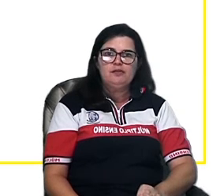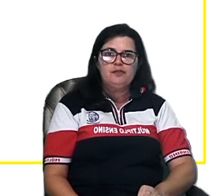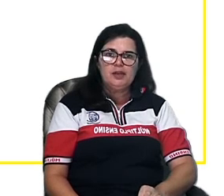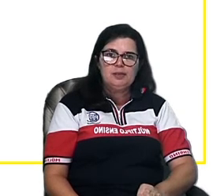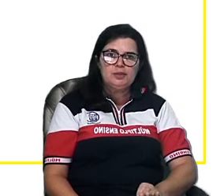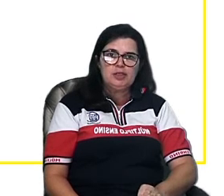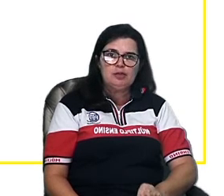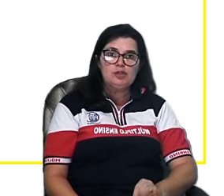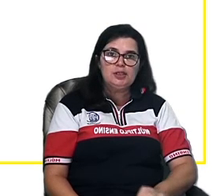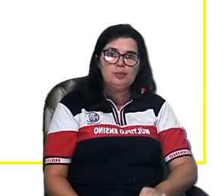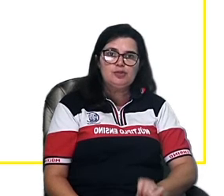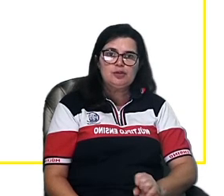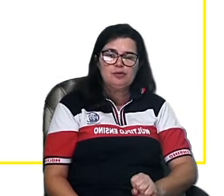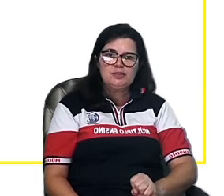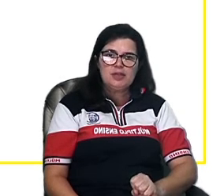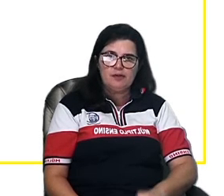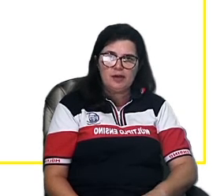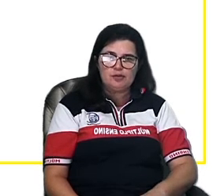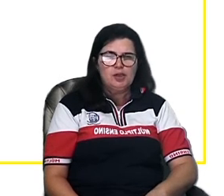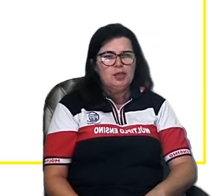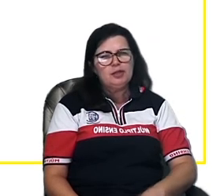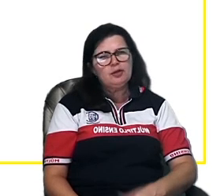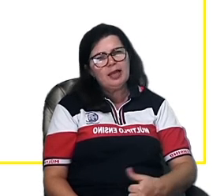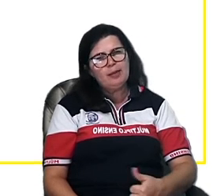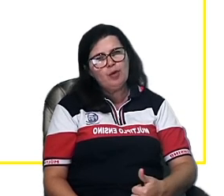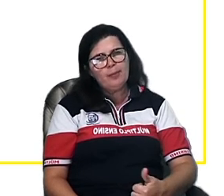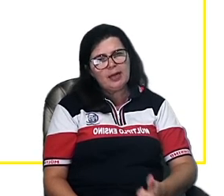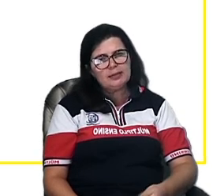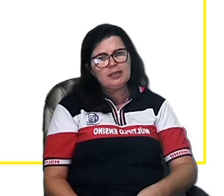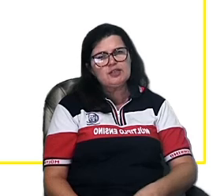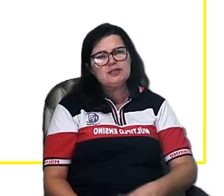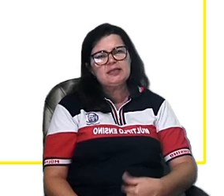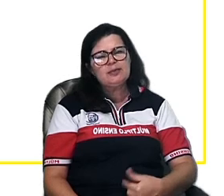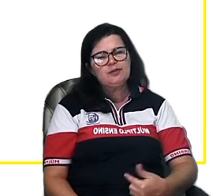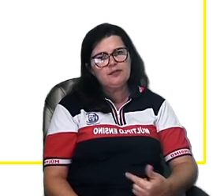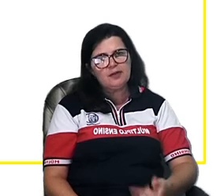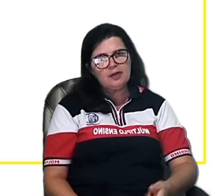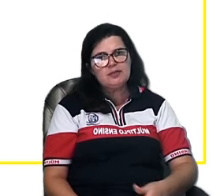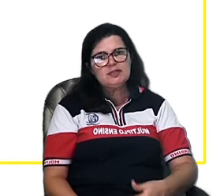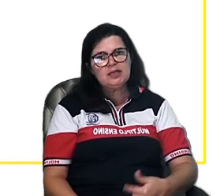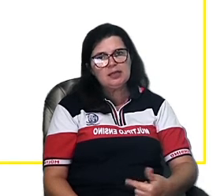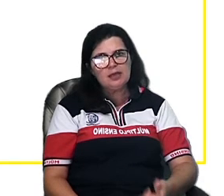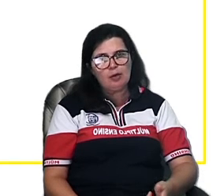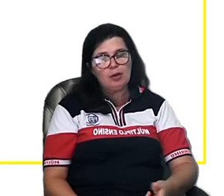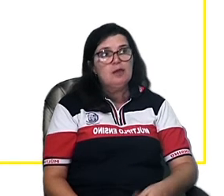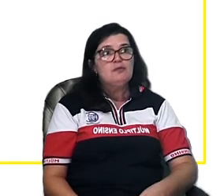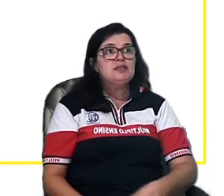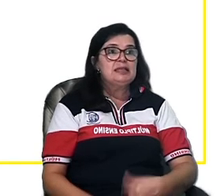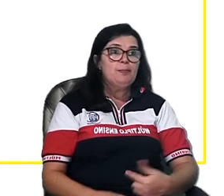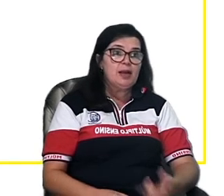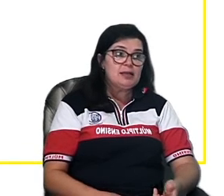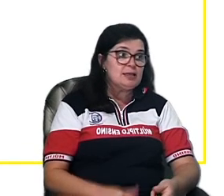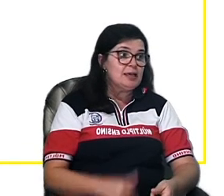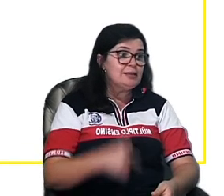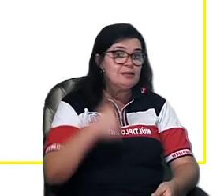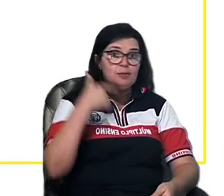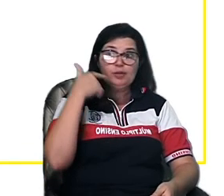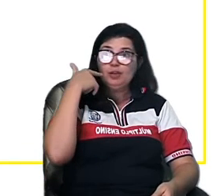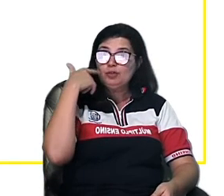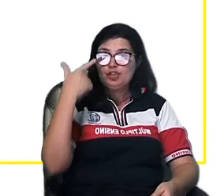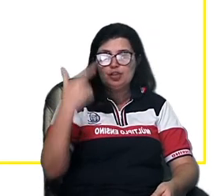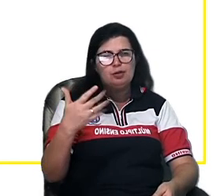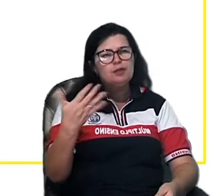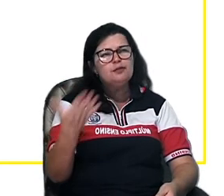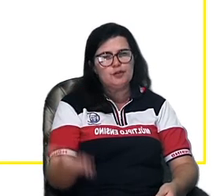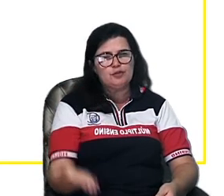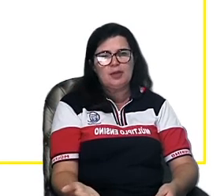e o dever de mantê-los limpos e conservados. Então é aquela boa prática que a gente sempre vem falando em sala de aula. Você está na praça, eita tia, mas não